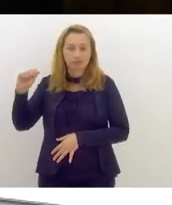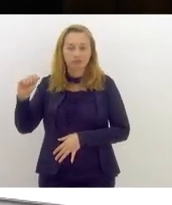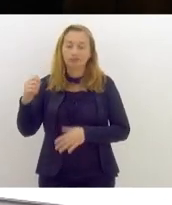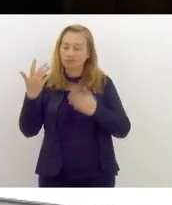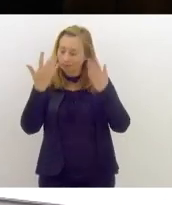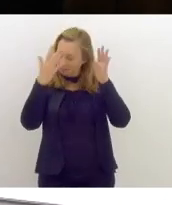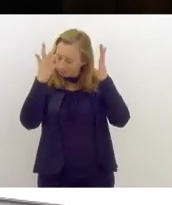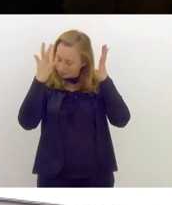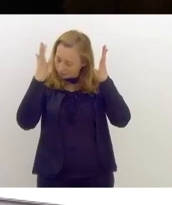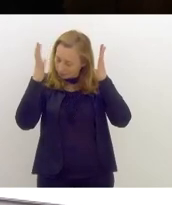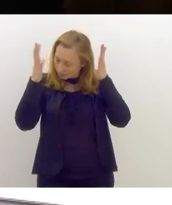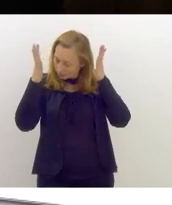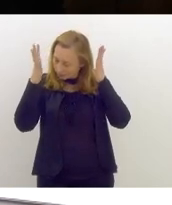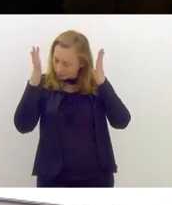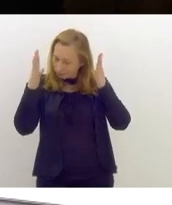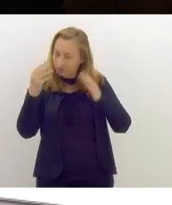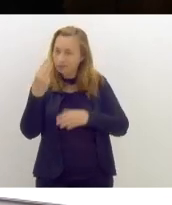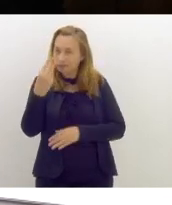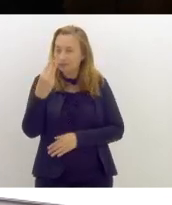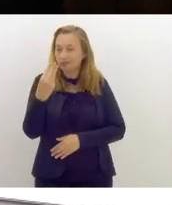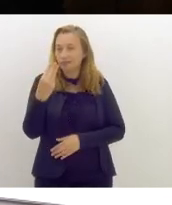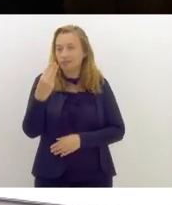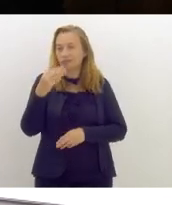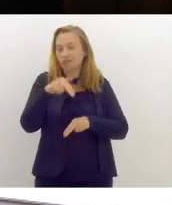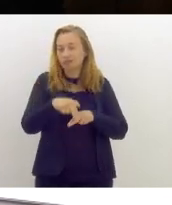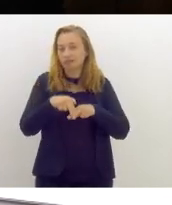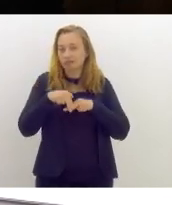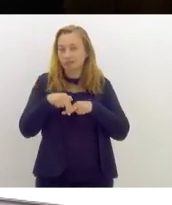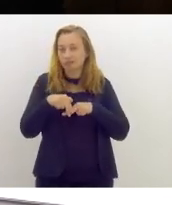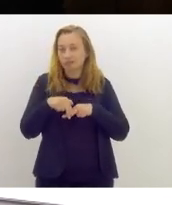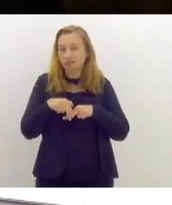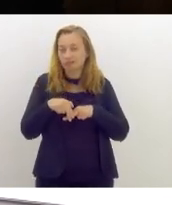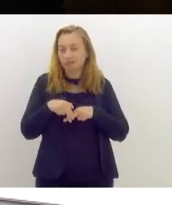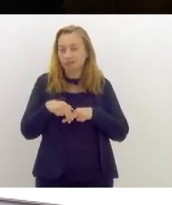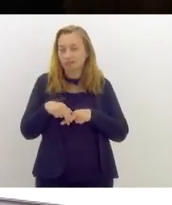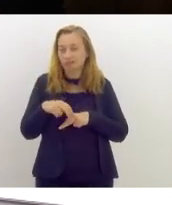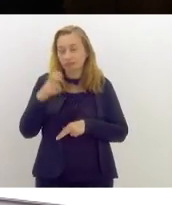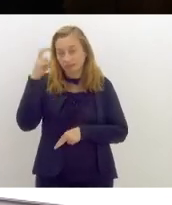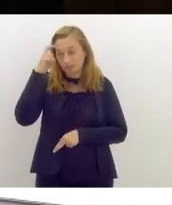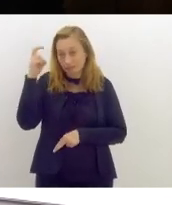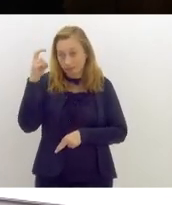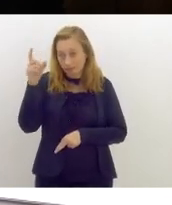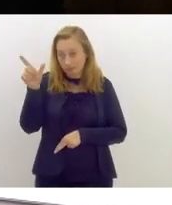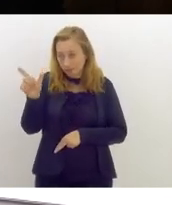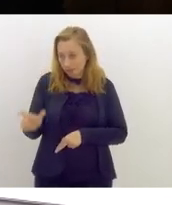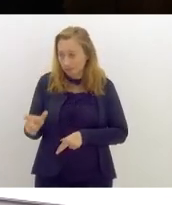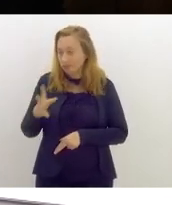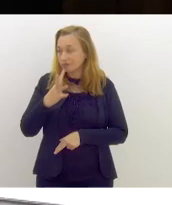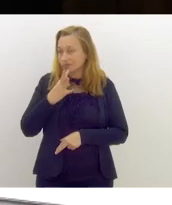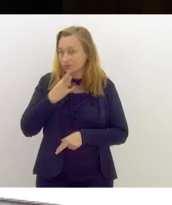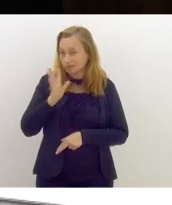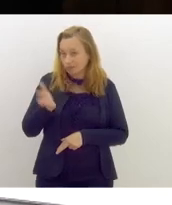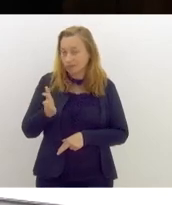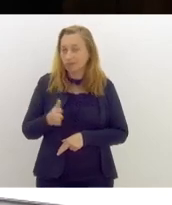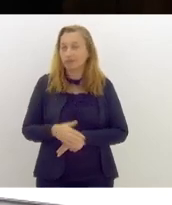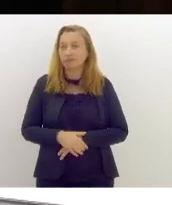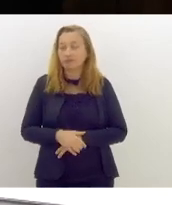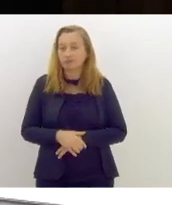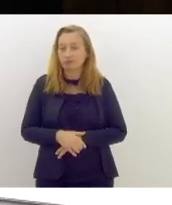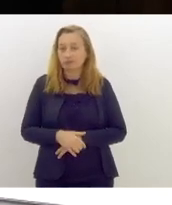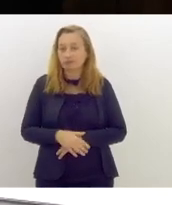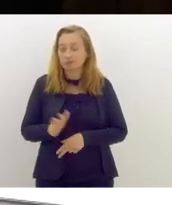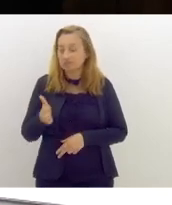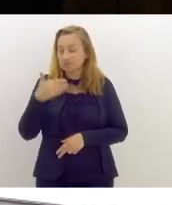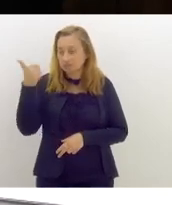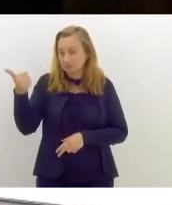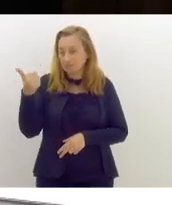de aplausos por três motivos Doutora na Basílio a questão intelectual que nós todos já conhecemos trata-se de